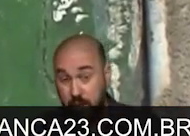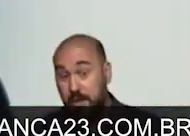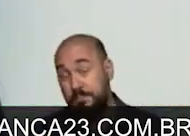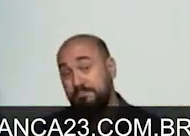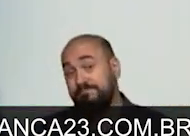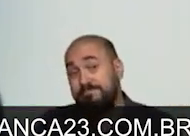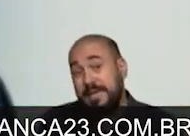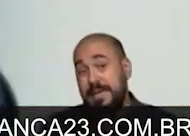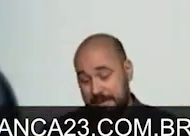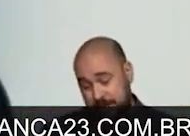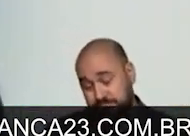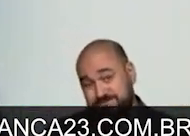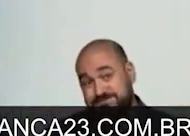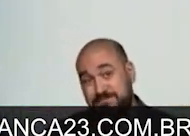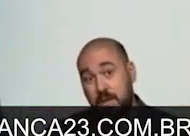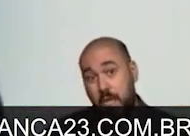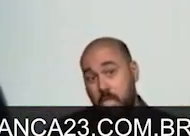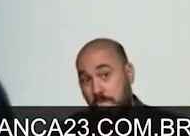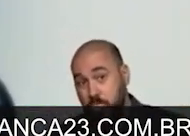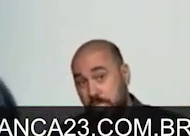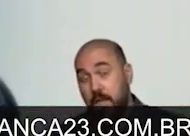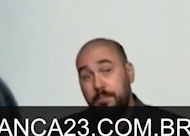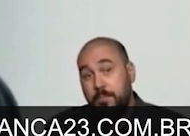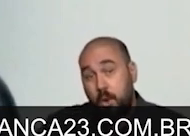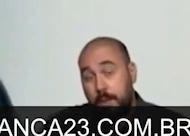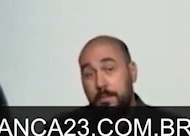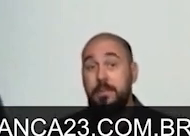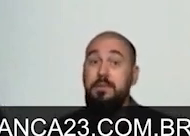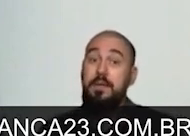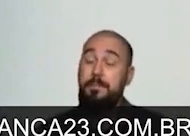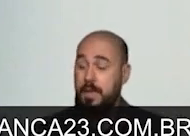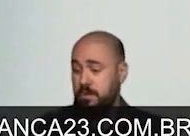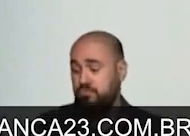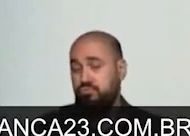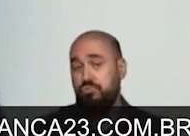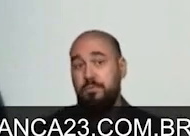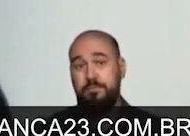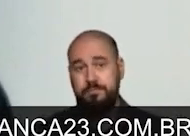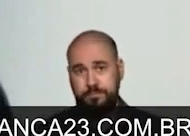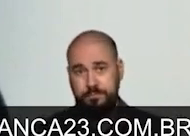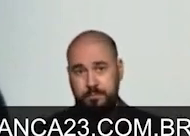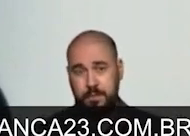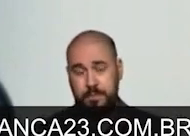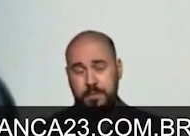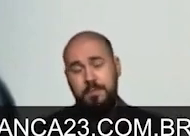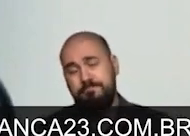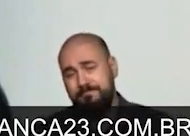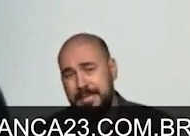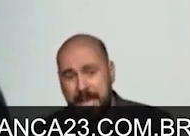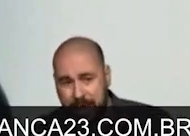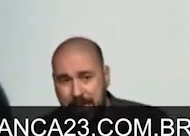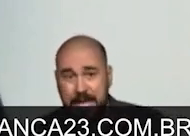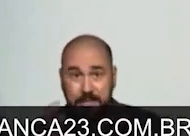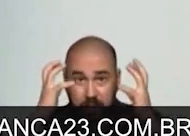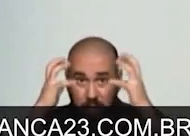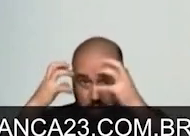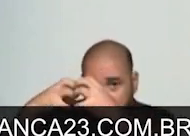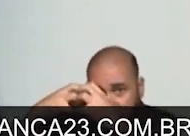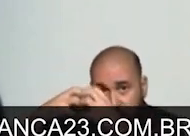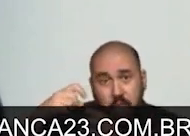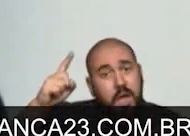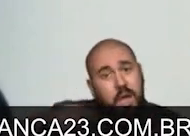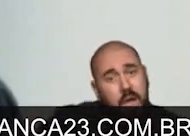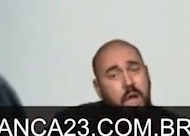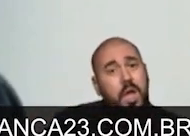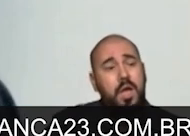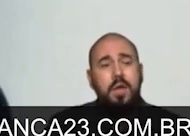formação. O que a gente pode dizer que é muito provável que esses casos de microcefalia estejam